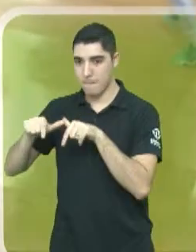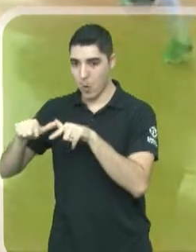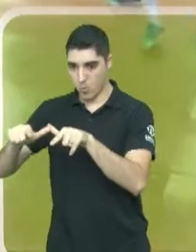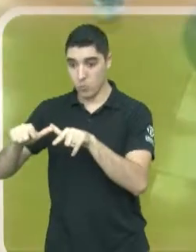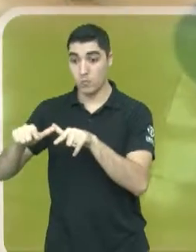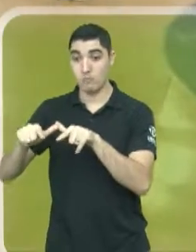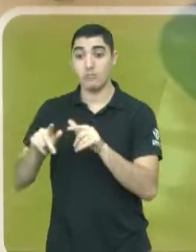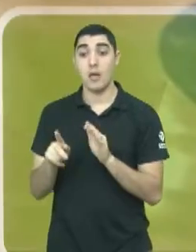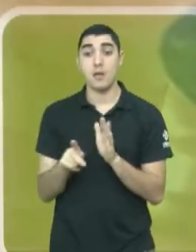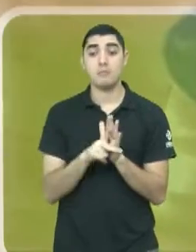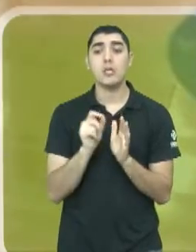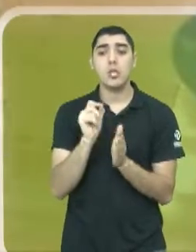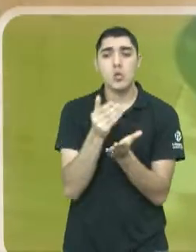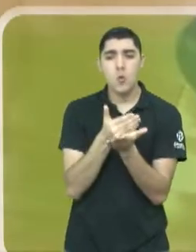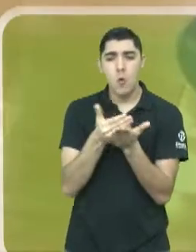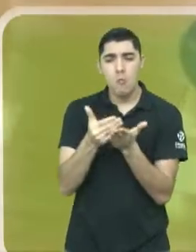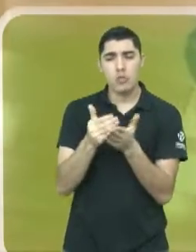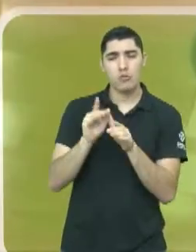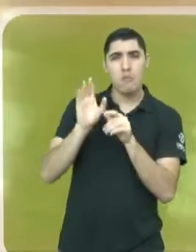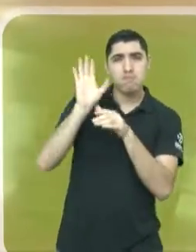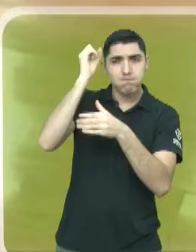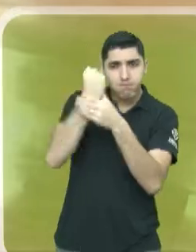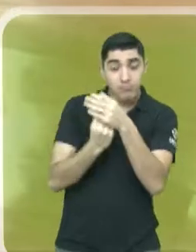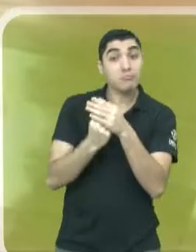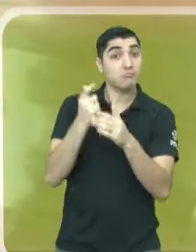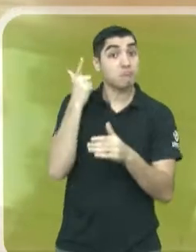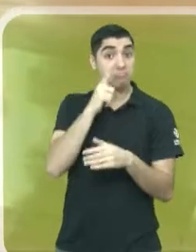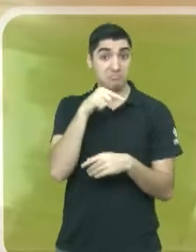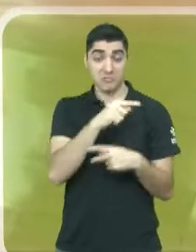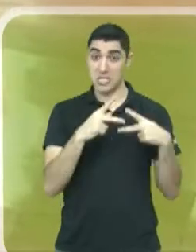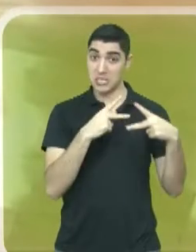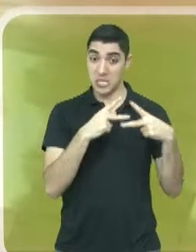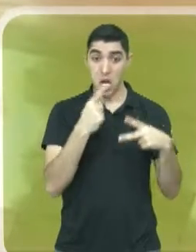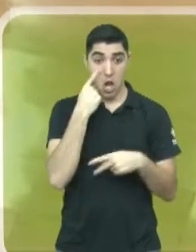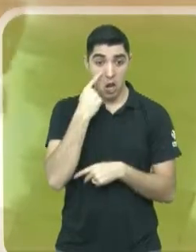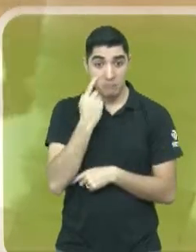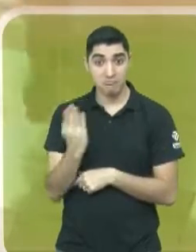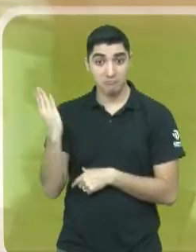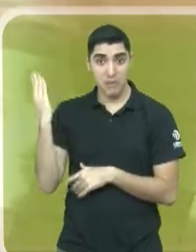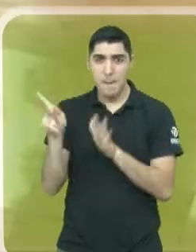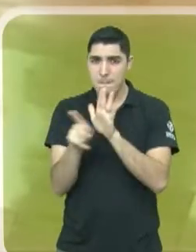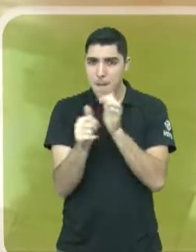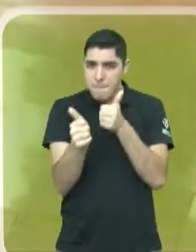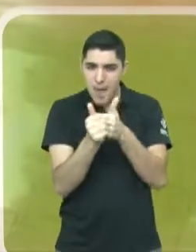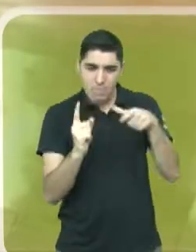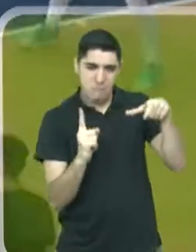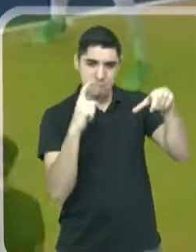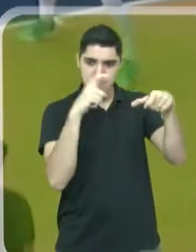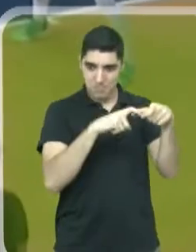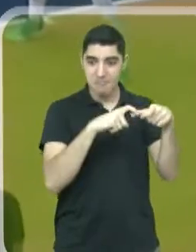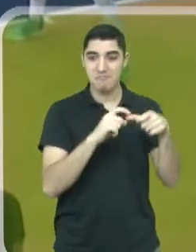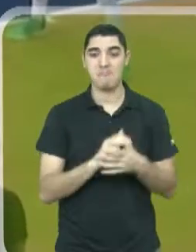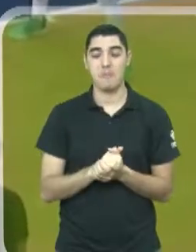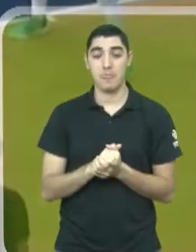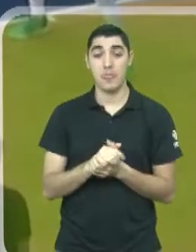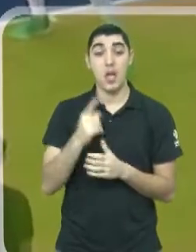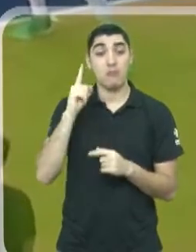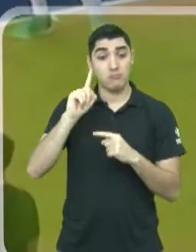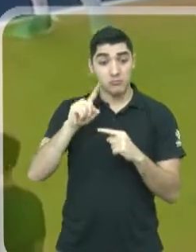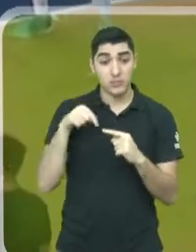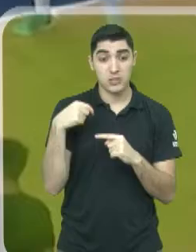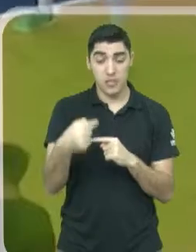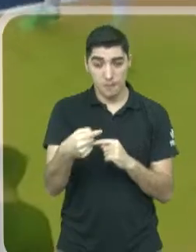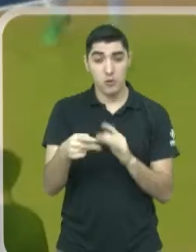quem começou abrindo o placar foi o São José, nessa jogada de garrafão de Douglas Nunes. Mas, na